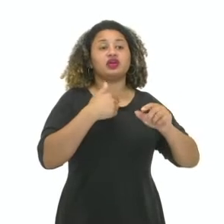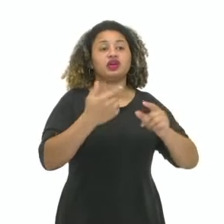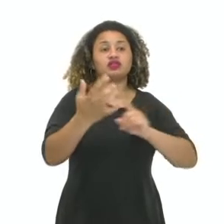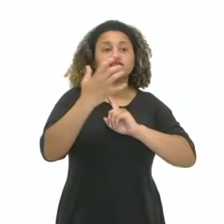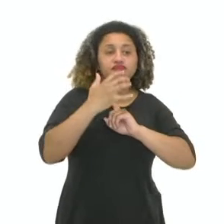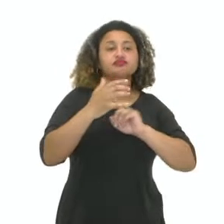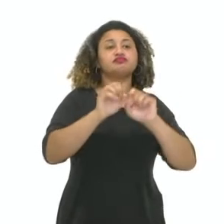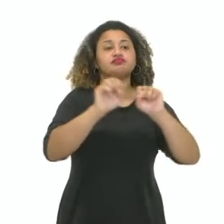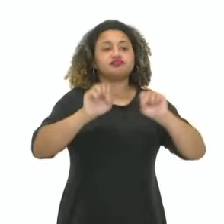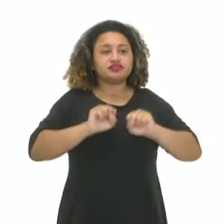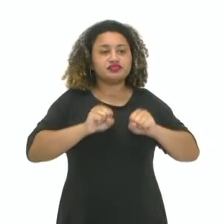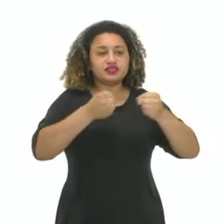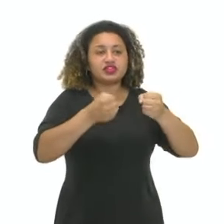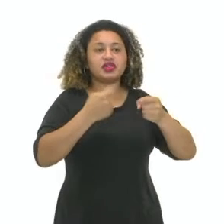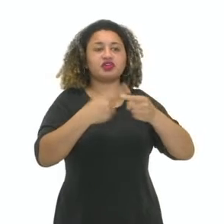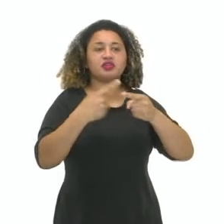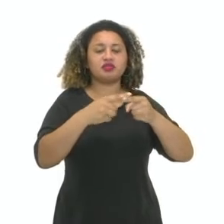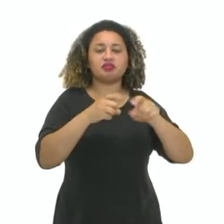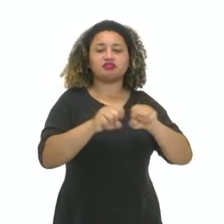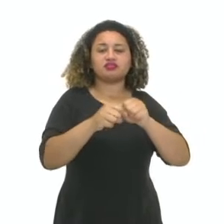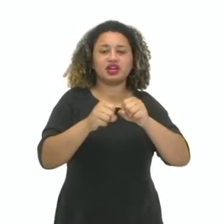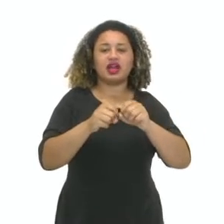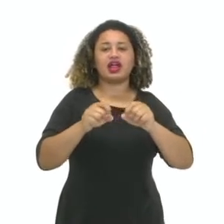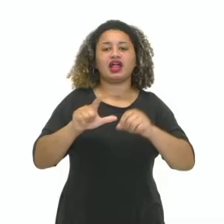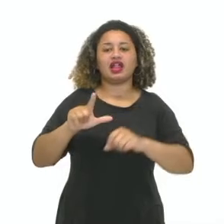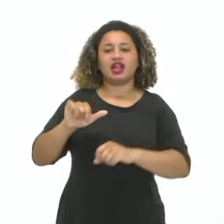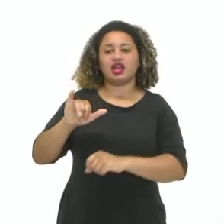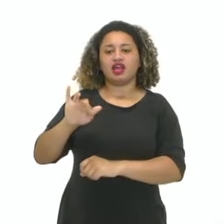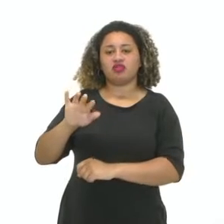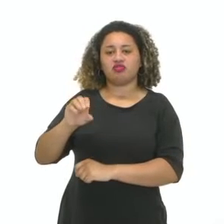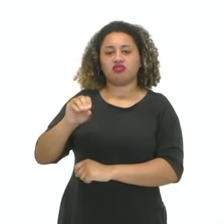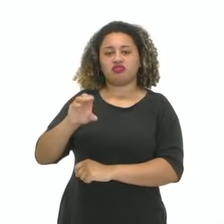imunológico através da destruição dos linfócitos T. Os